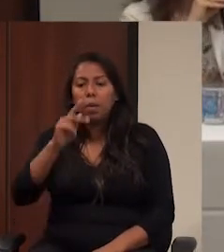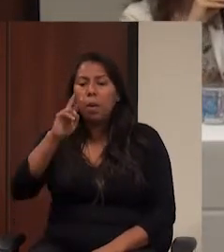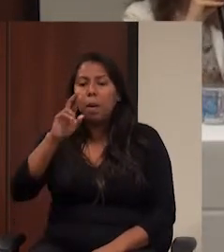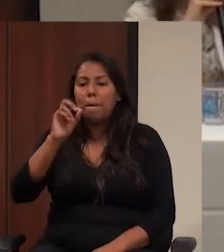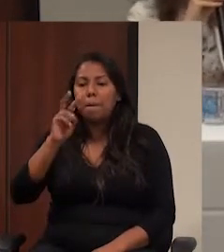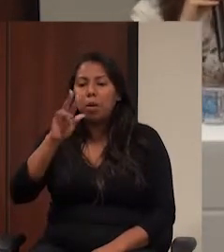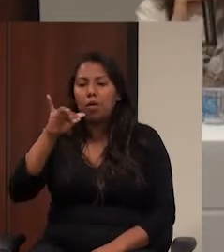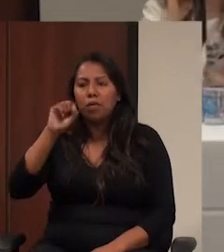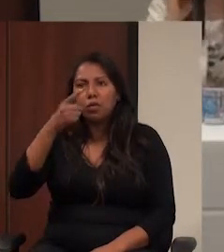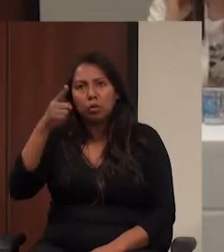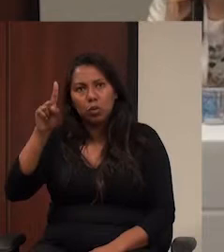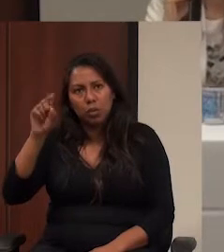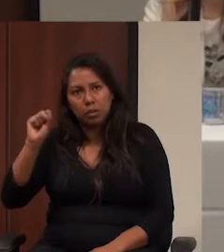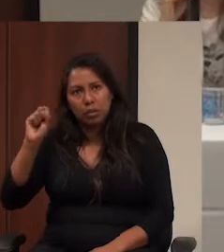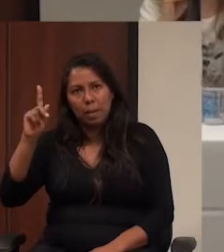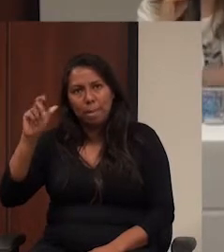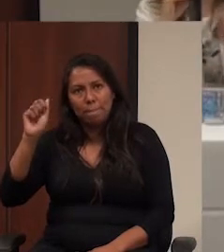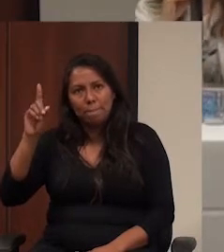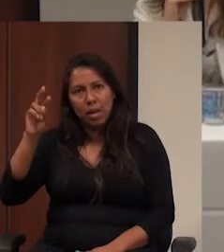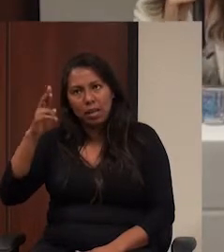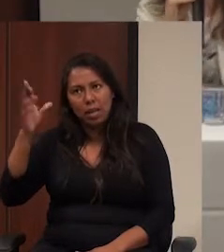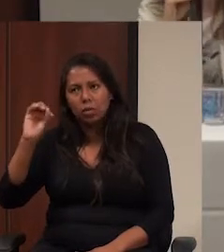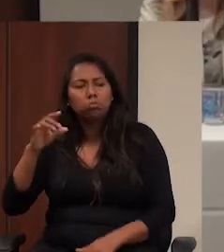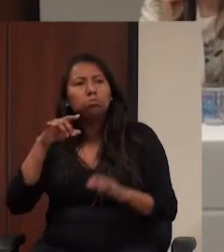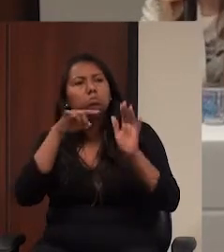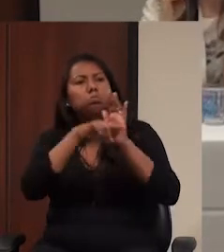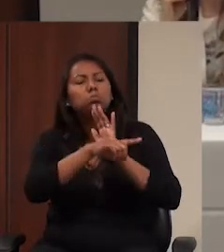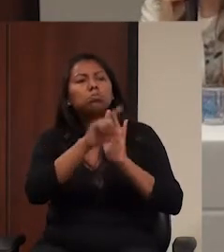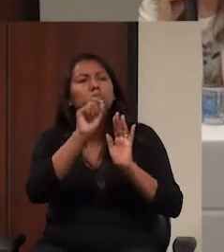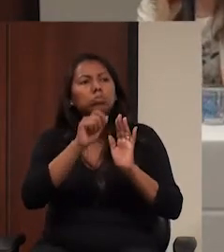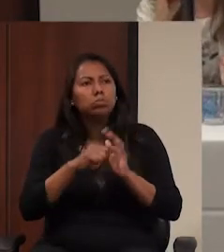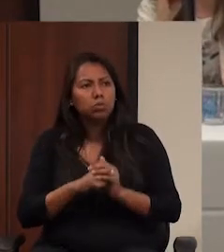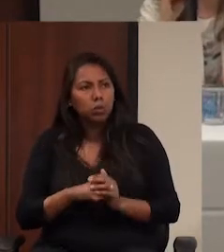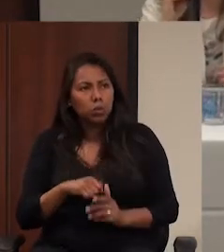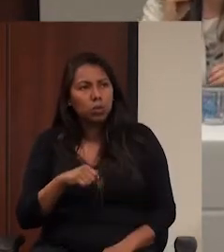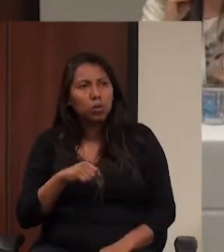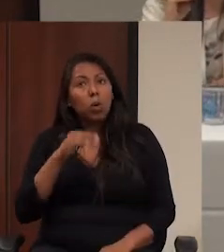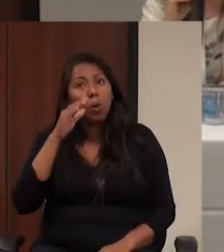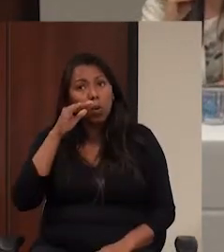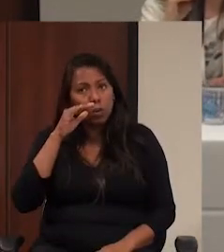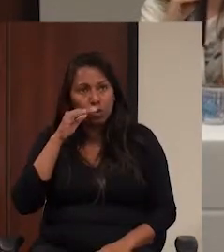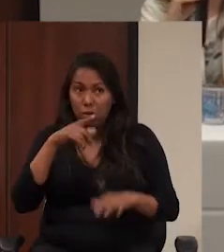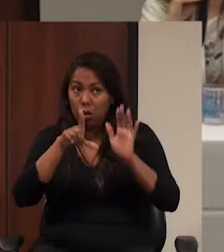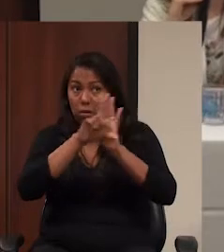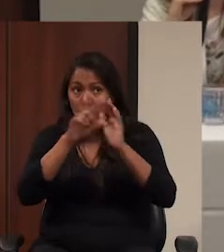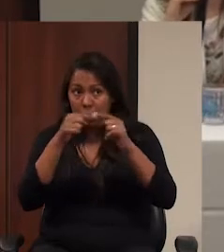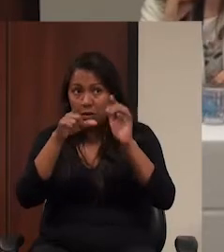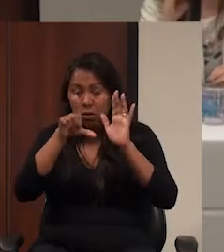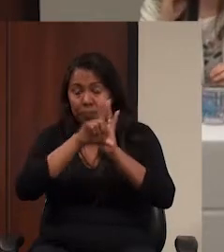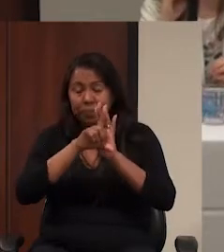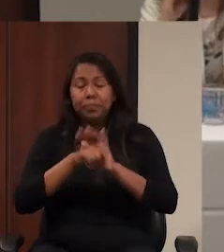falei que é o mais tranquilo, né? Então, o que eles perguntam? Um adulto pode fazer um acordo de... Isso é a lei, tá? É o texto da